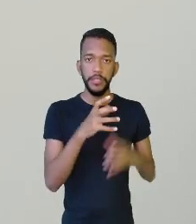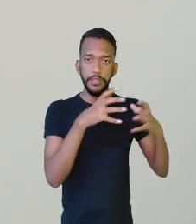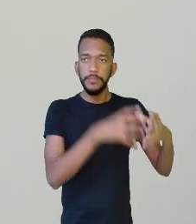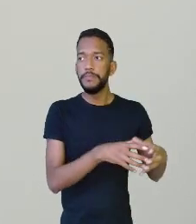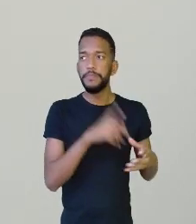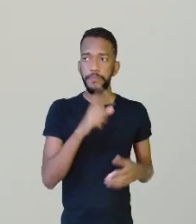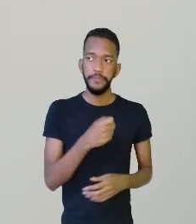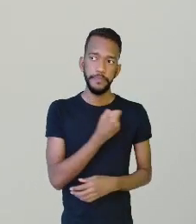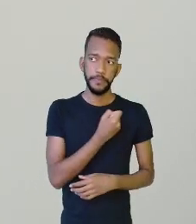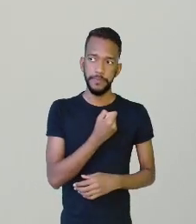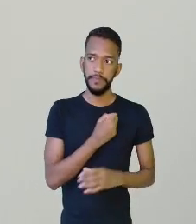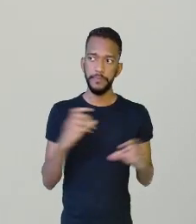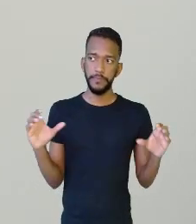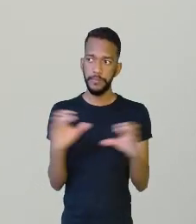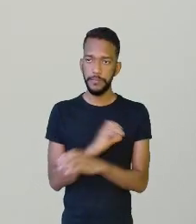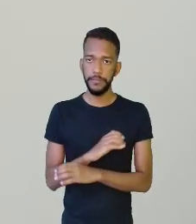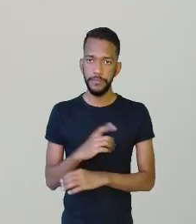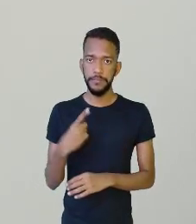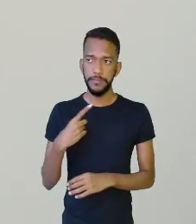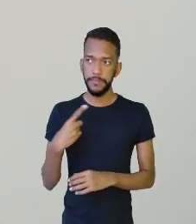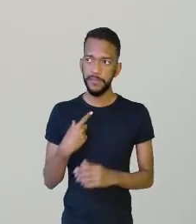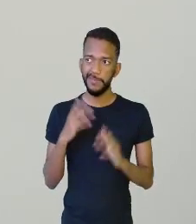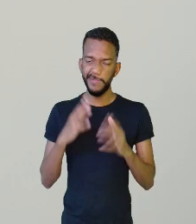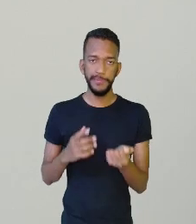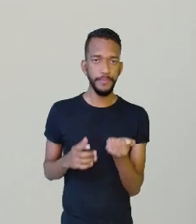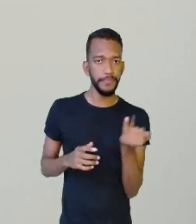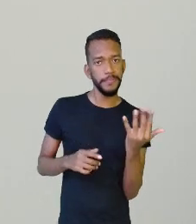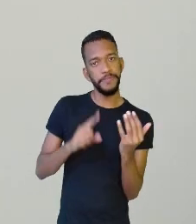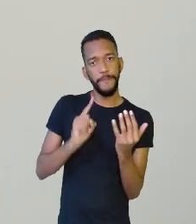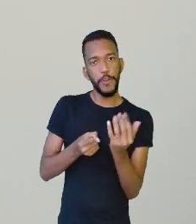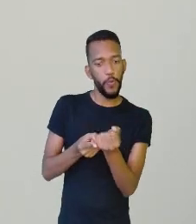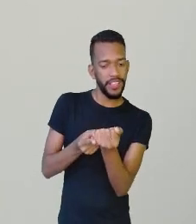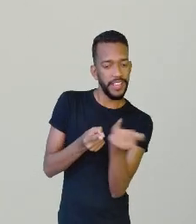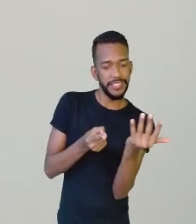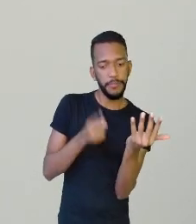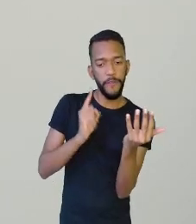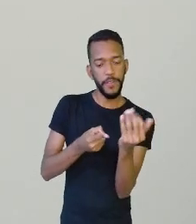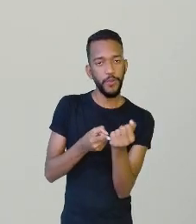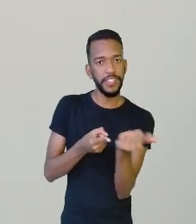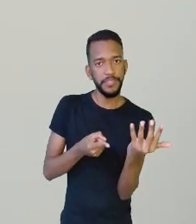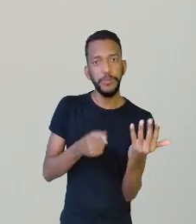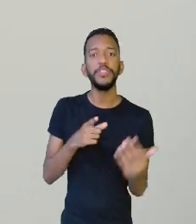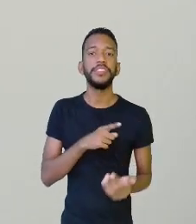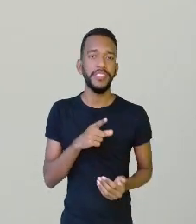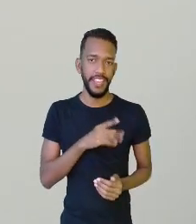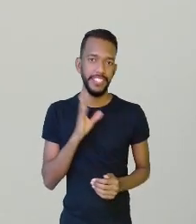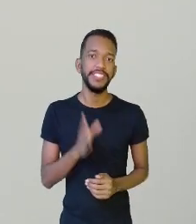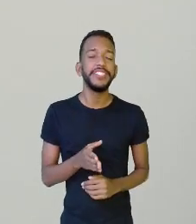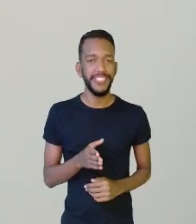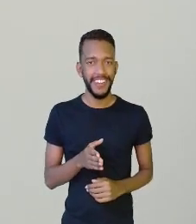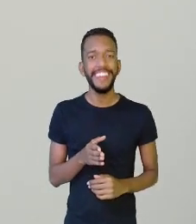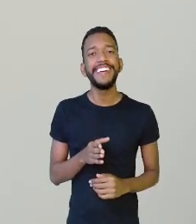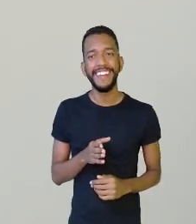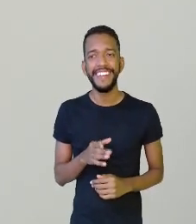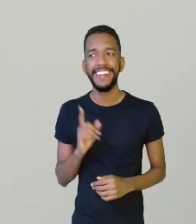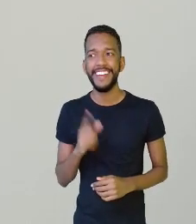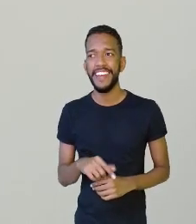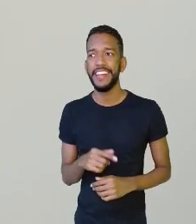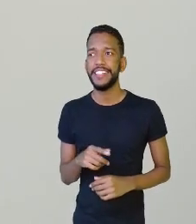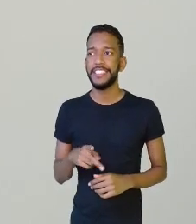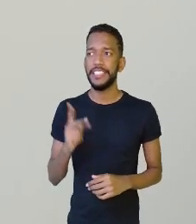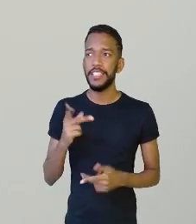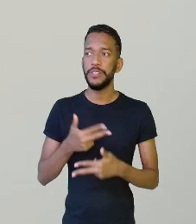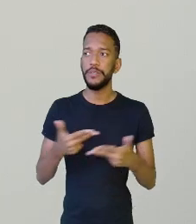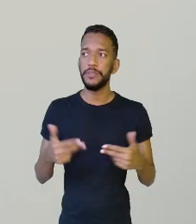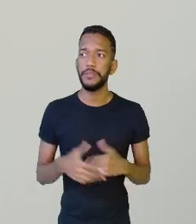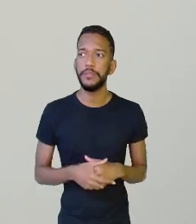é um número inteiro, eu tenho um decimal aí. 4,5 kg de maçã em cada